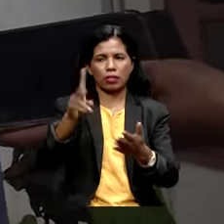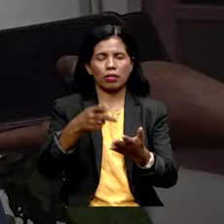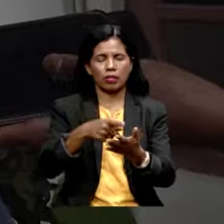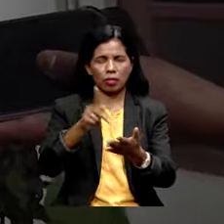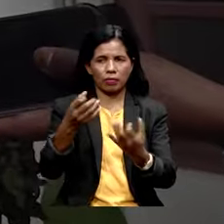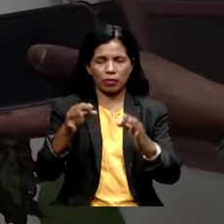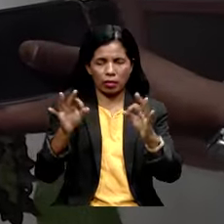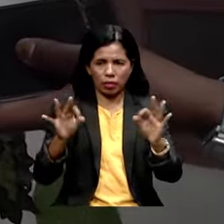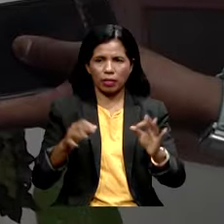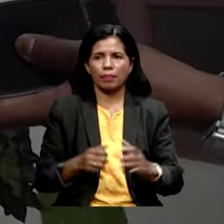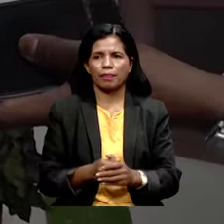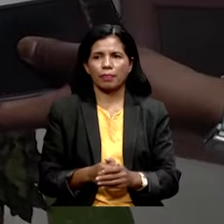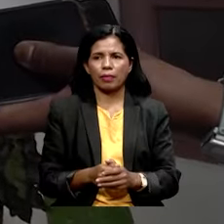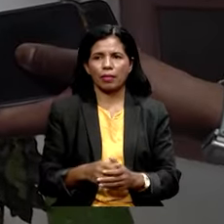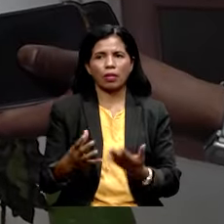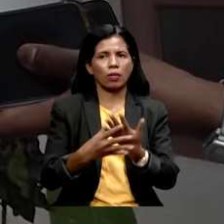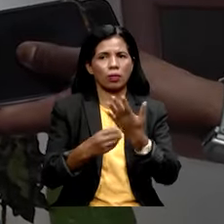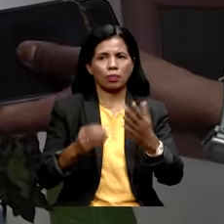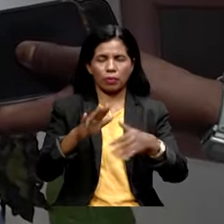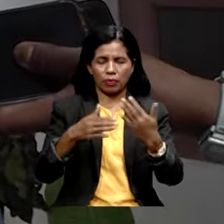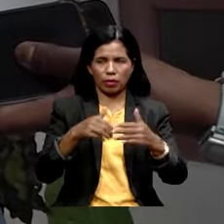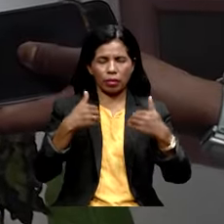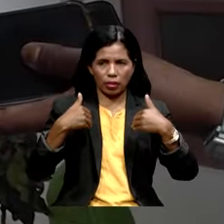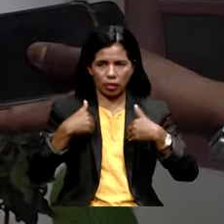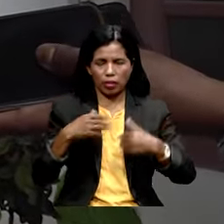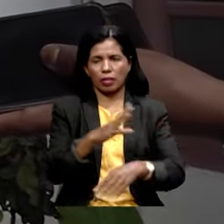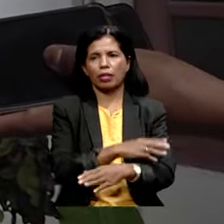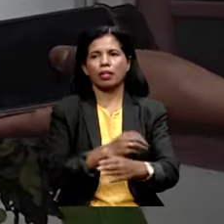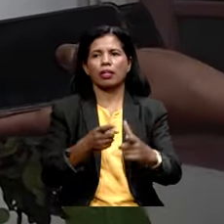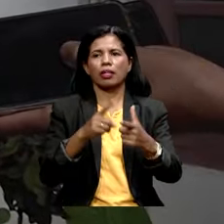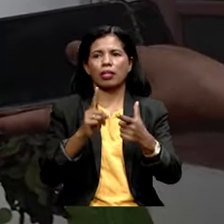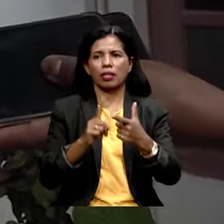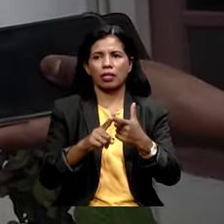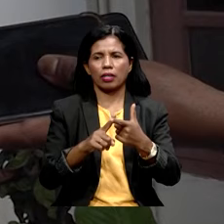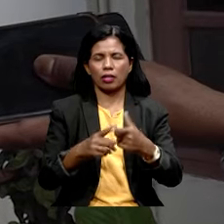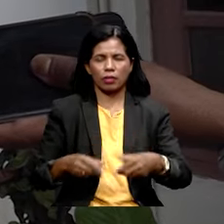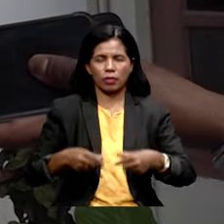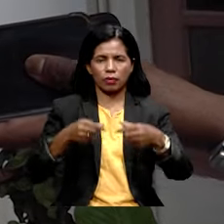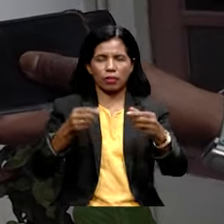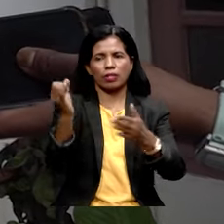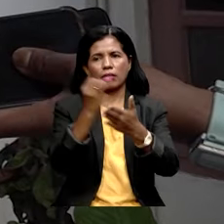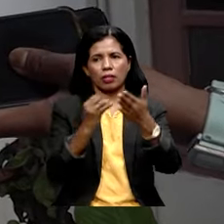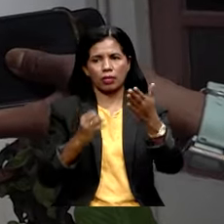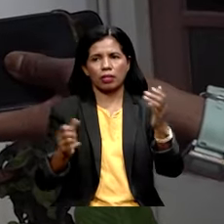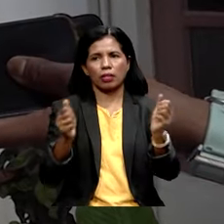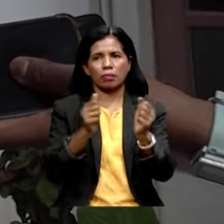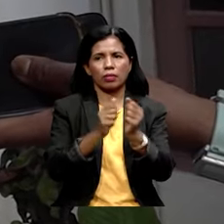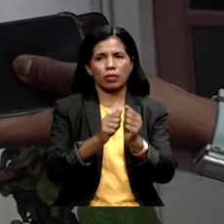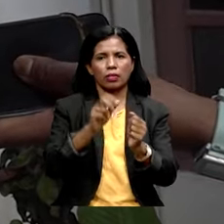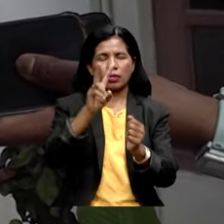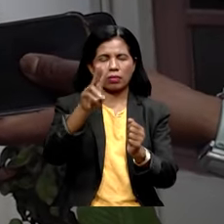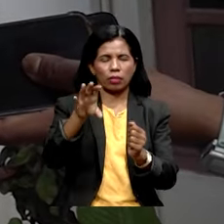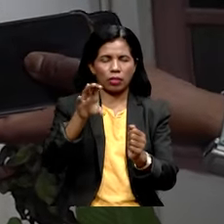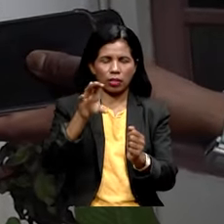selecciona e nia hard copy, soft copy eu tenho. Agora falta de final report, né? Desenho né 200 tal mil. Né